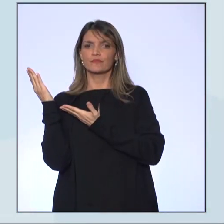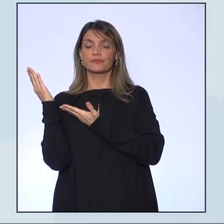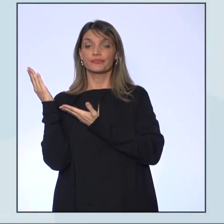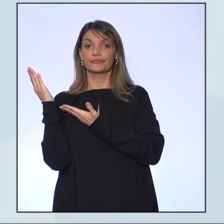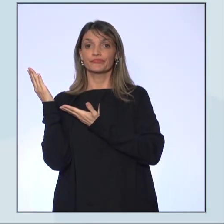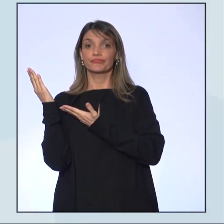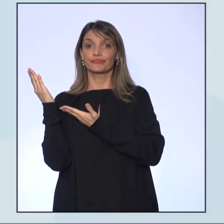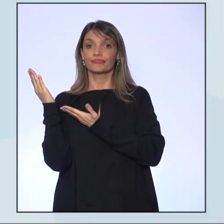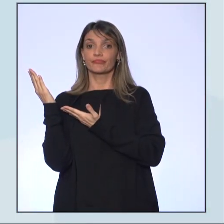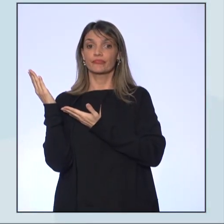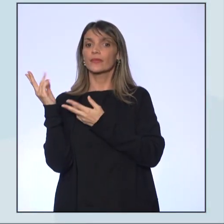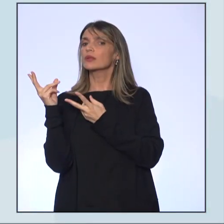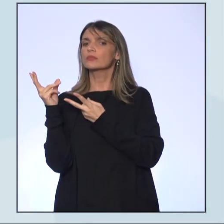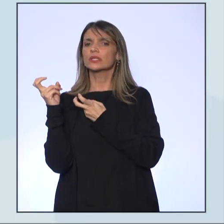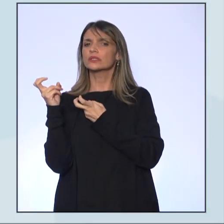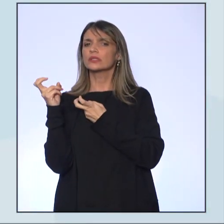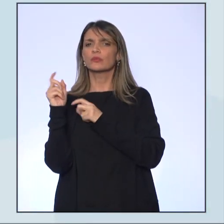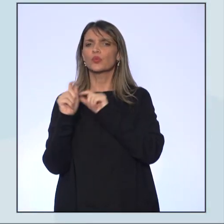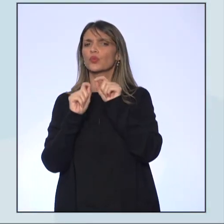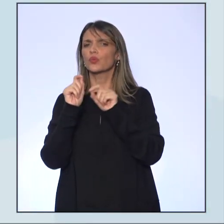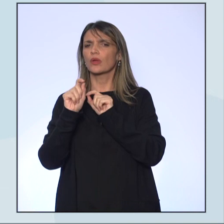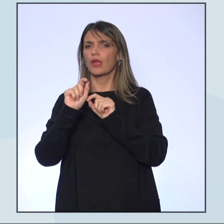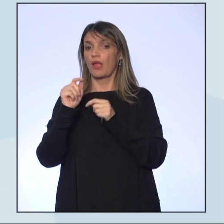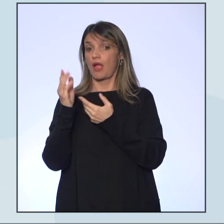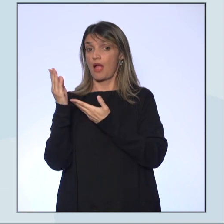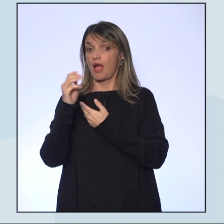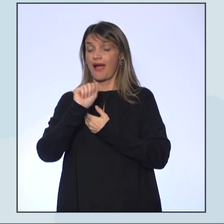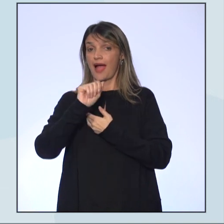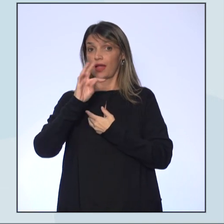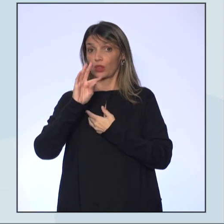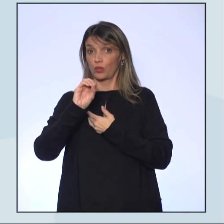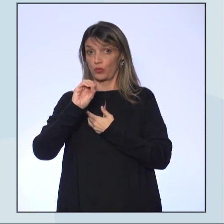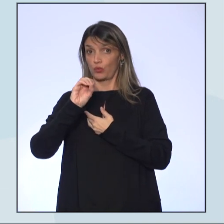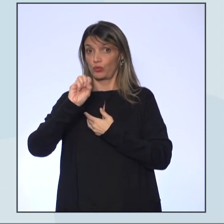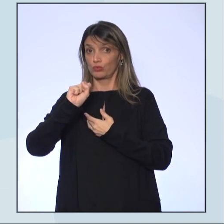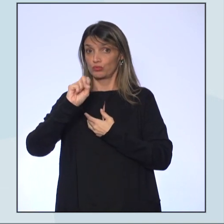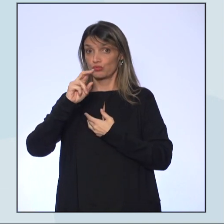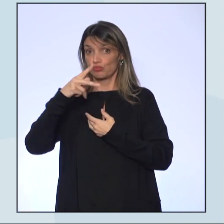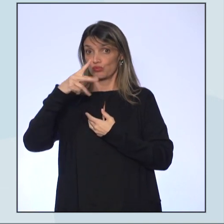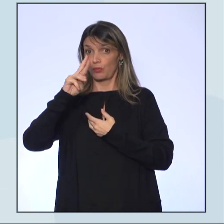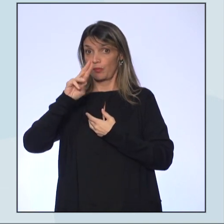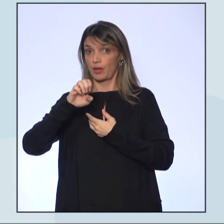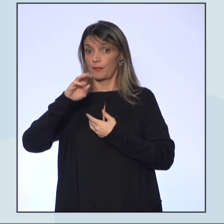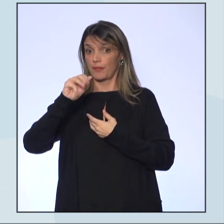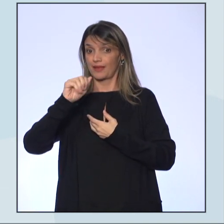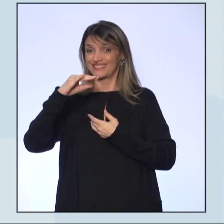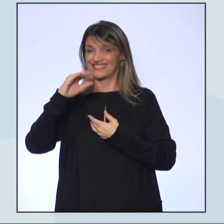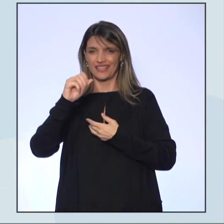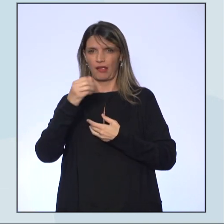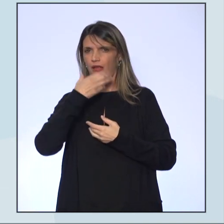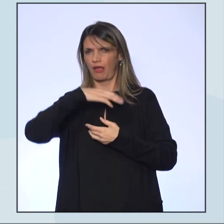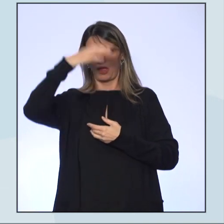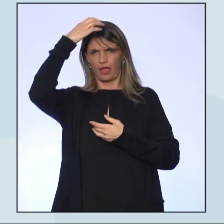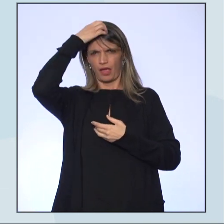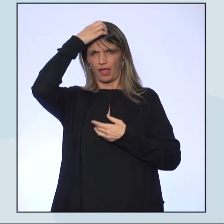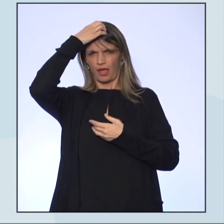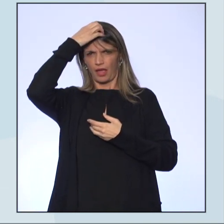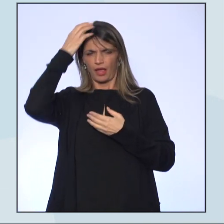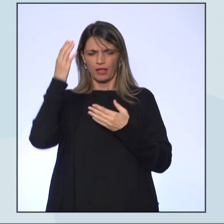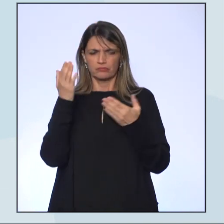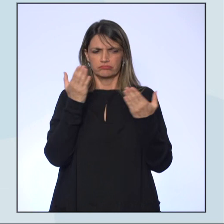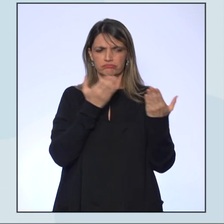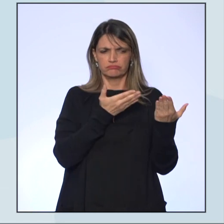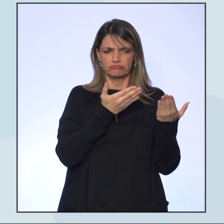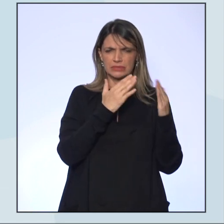Então, olha só, o que previa o ato de supremacia e no que diz respeito à relação entre rei e igreja na